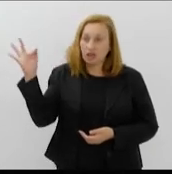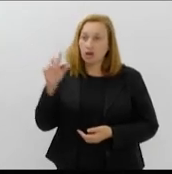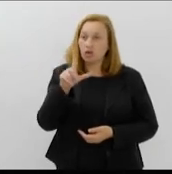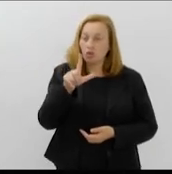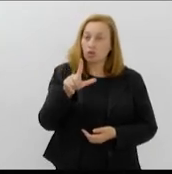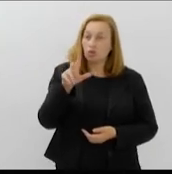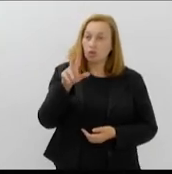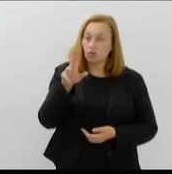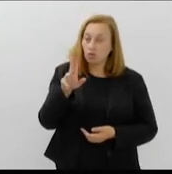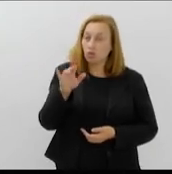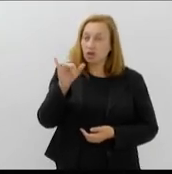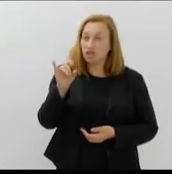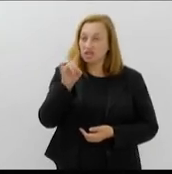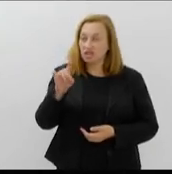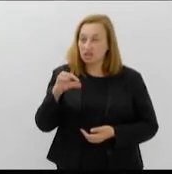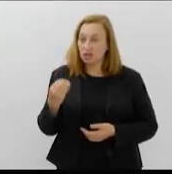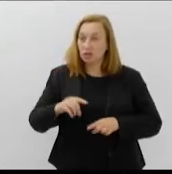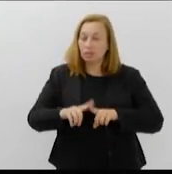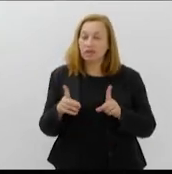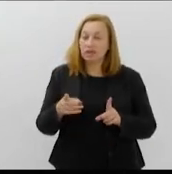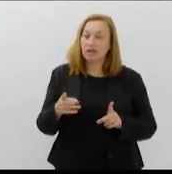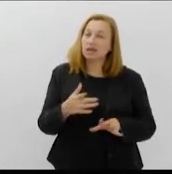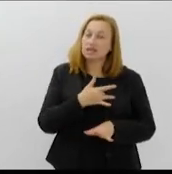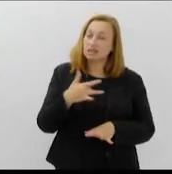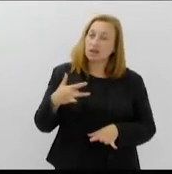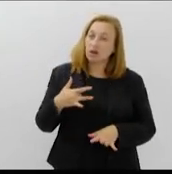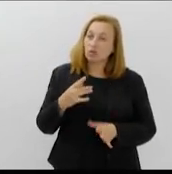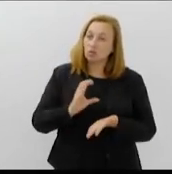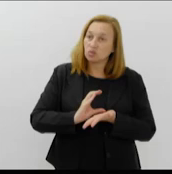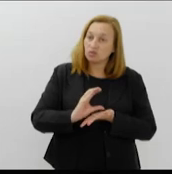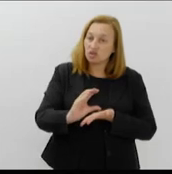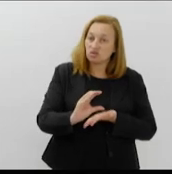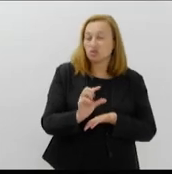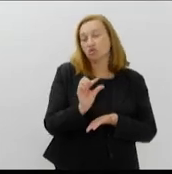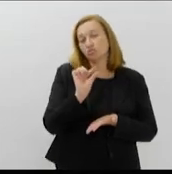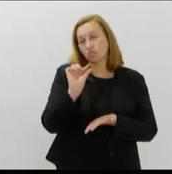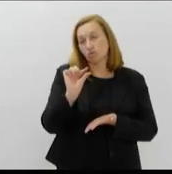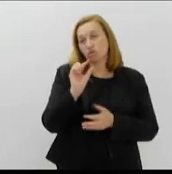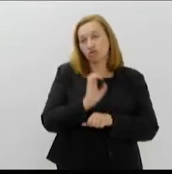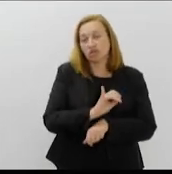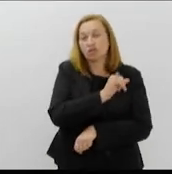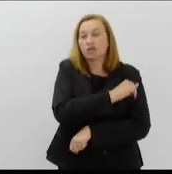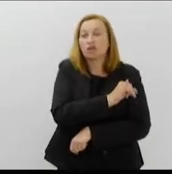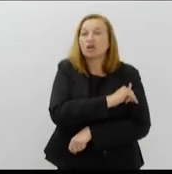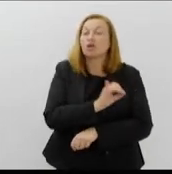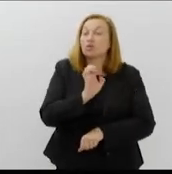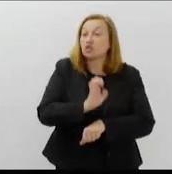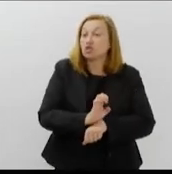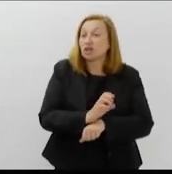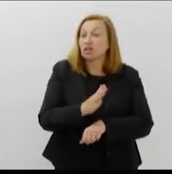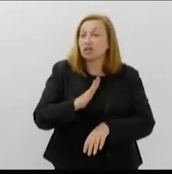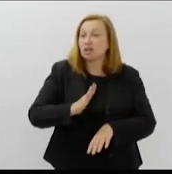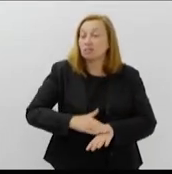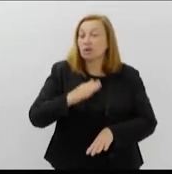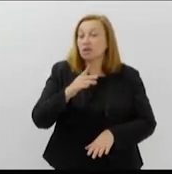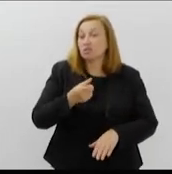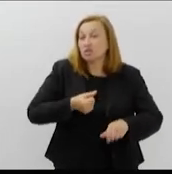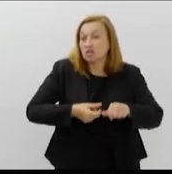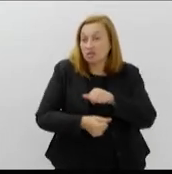saúde ela tem uma precariedade de investimentos no Estado do Rio de Janeiro. Nós somos o Estado que menos